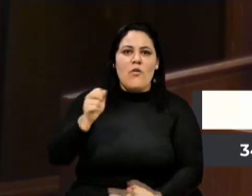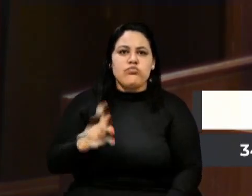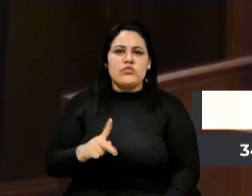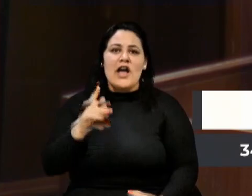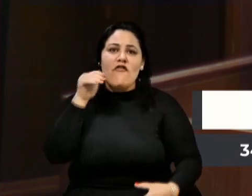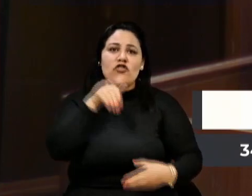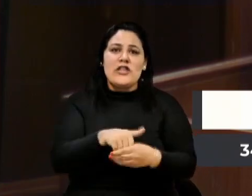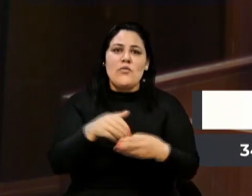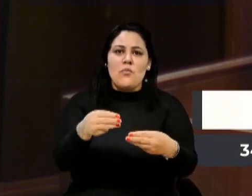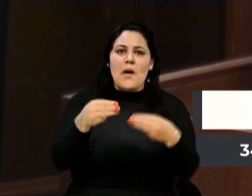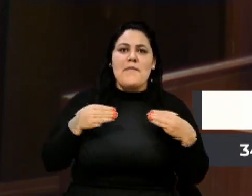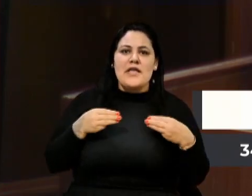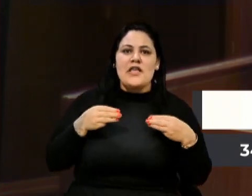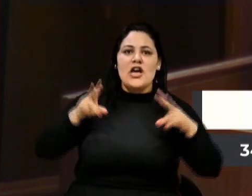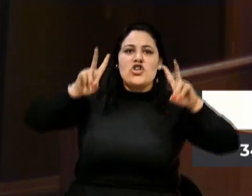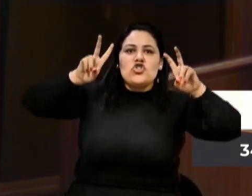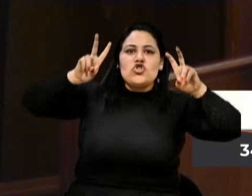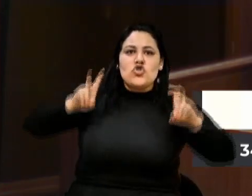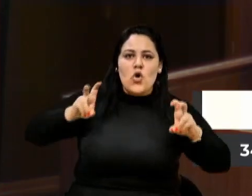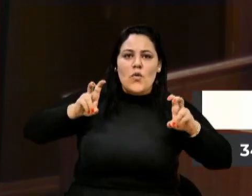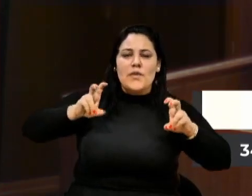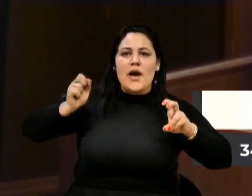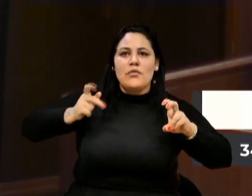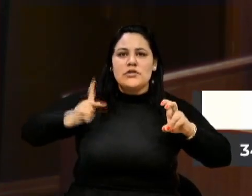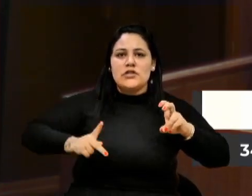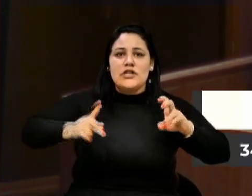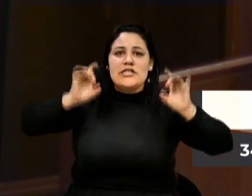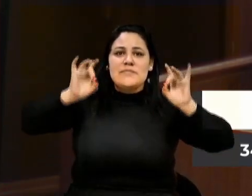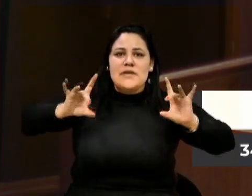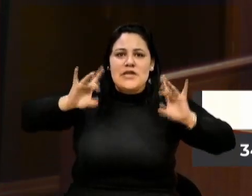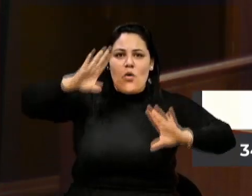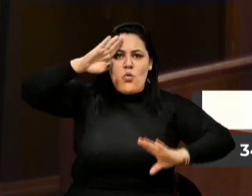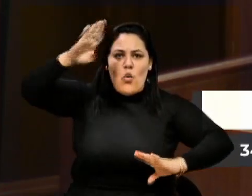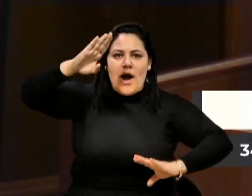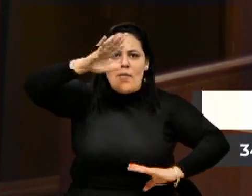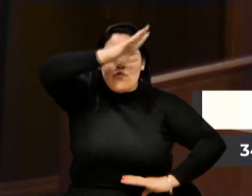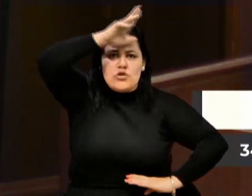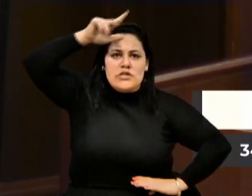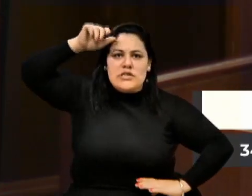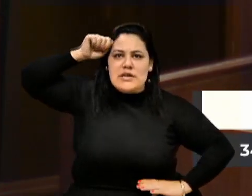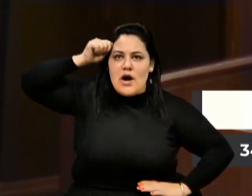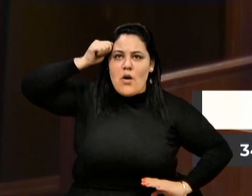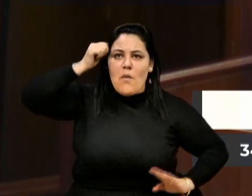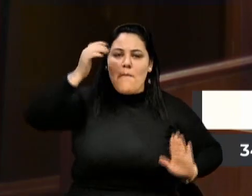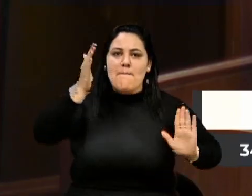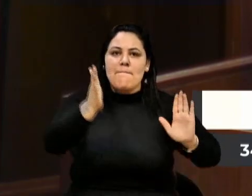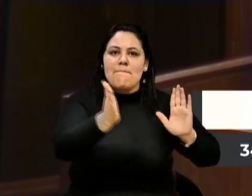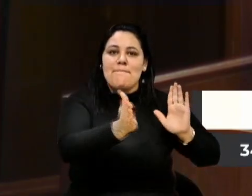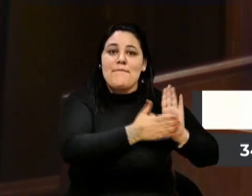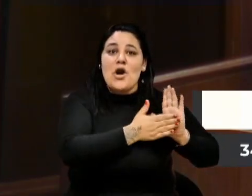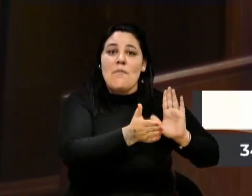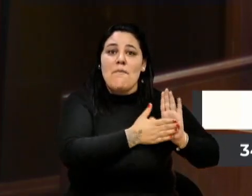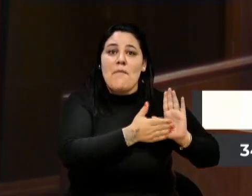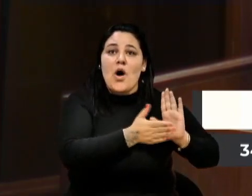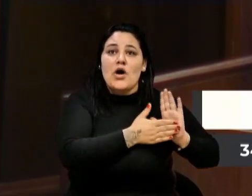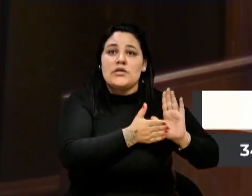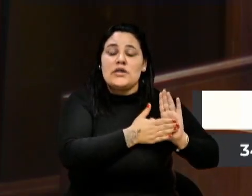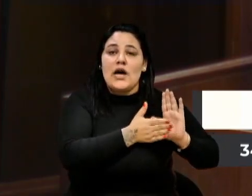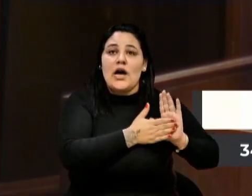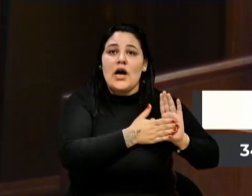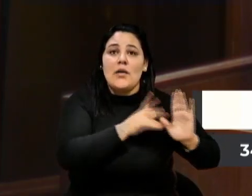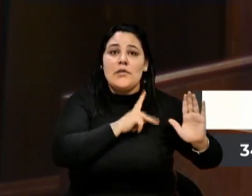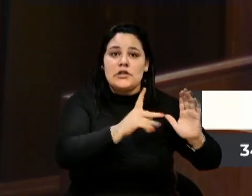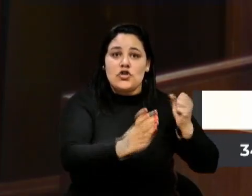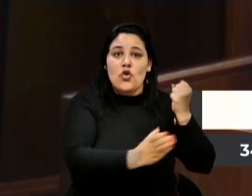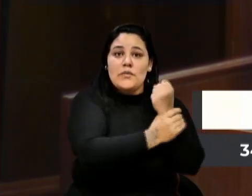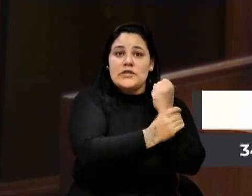emenda sobre a aposentadoria especial dos guardas municipais, propostos pelo nosso presidente da Comissão de Segurança,